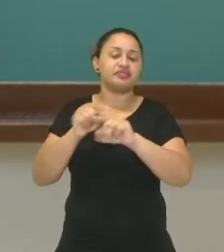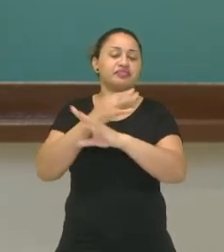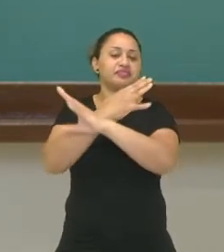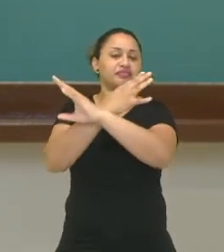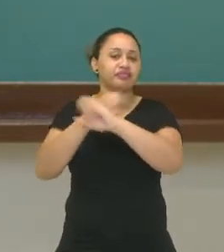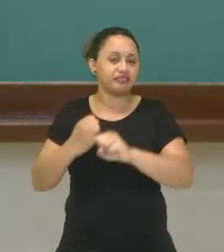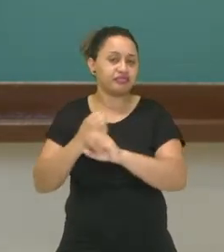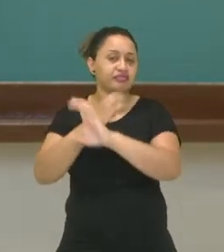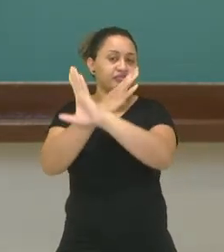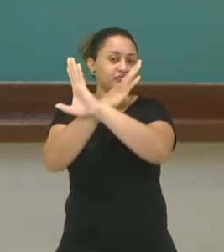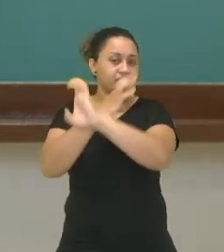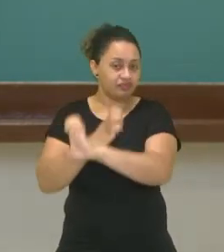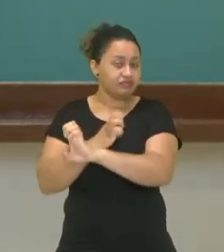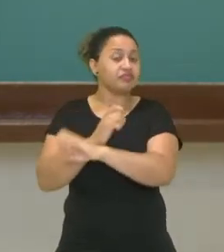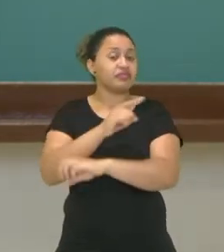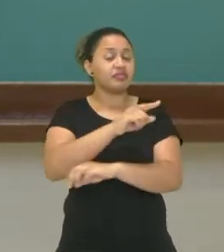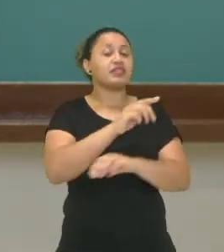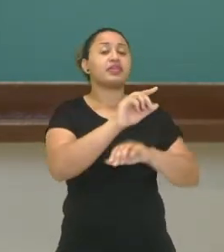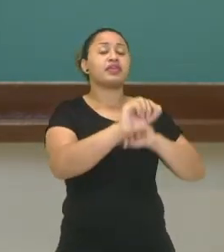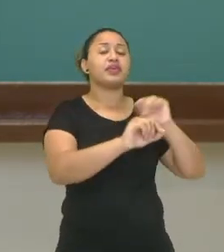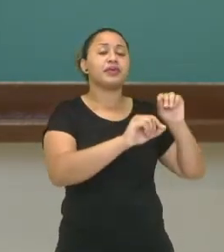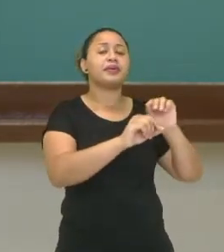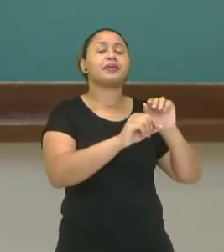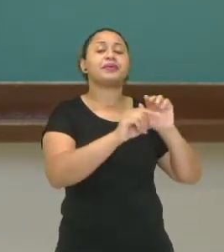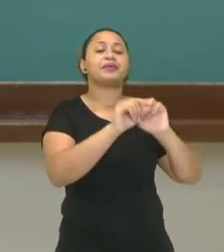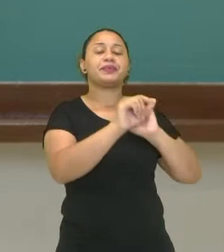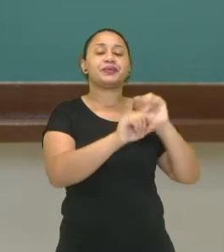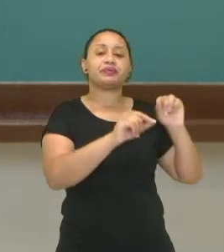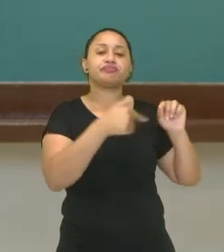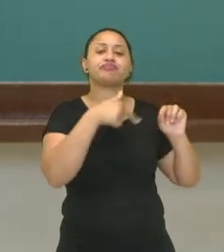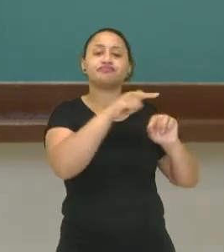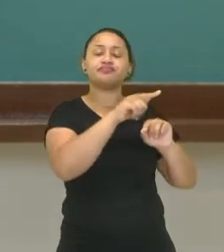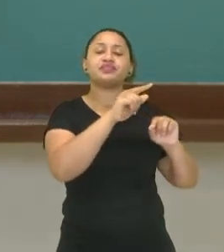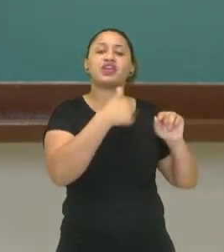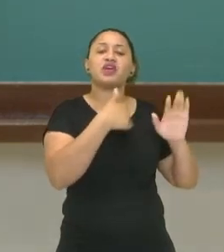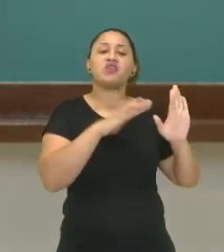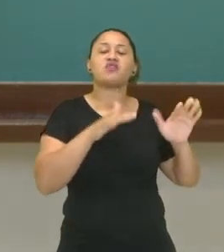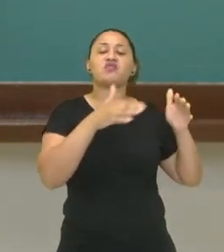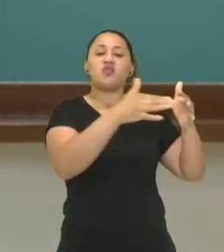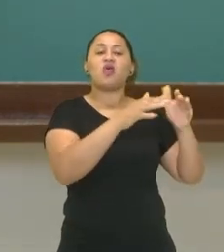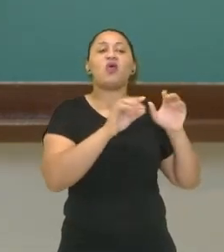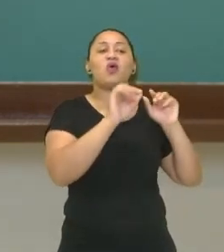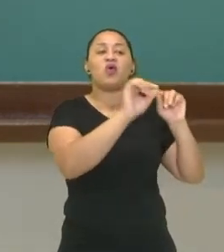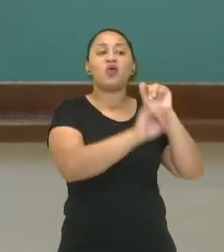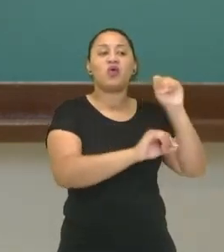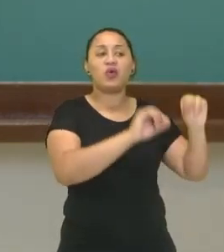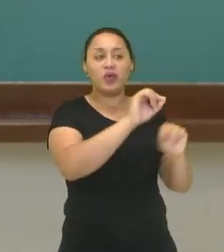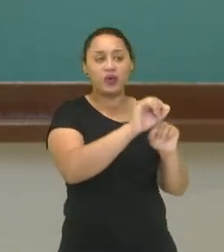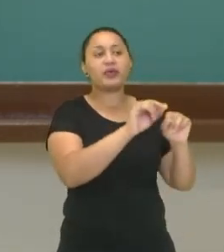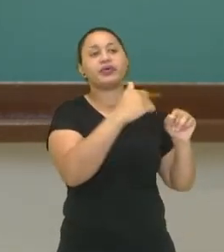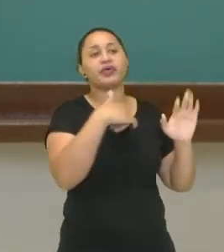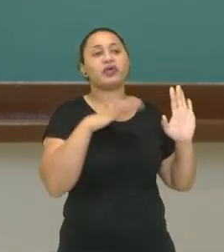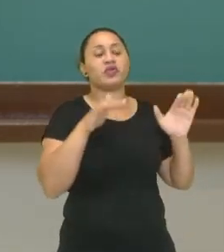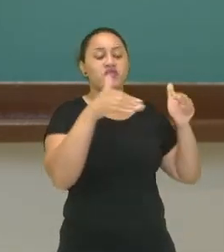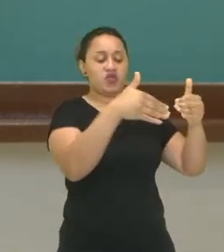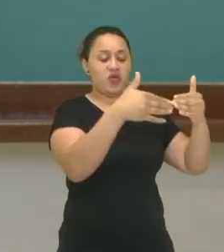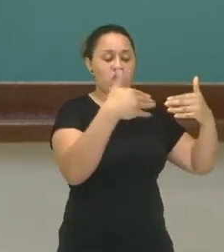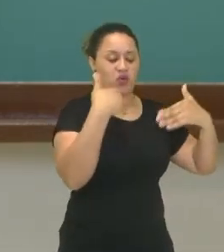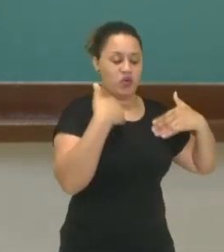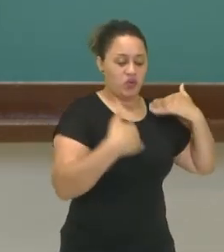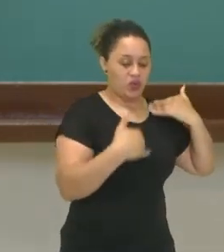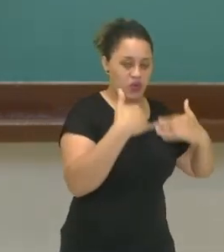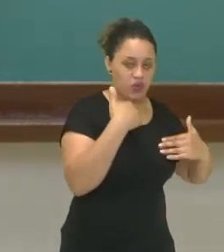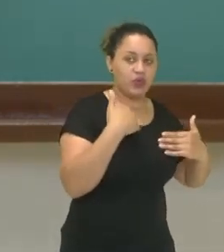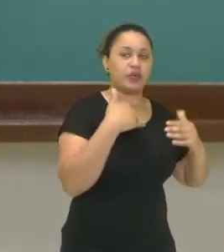ginástica de Atenas era mais voltada ali para esse culto do corpo, a